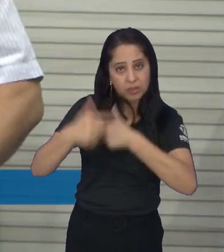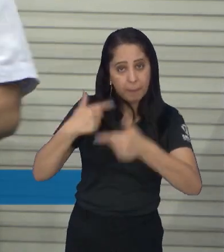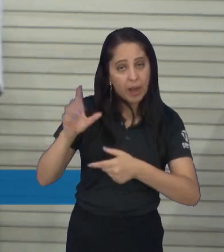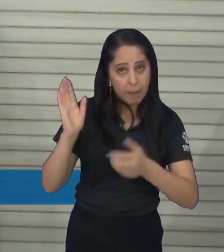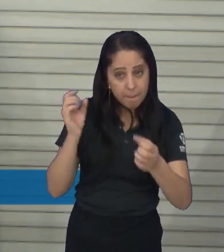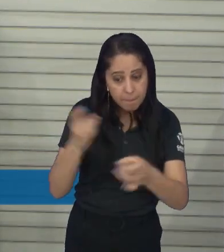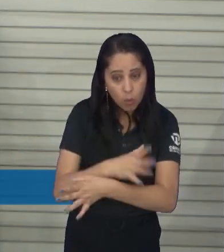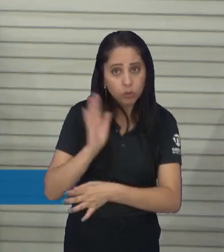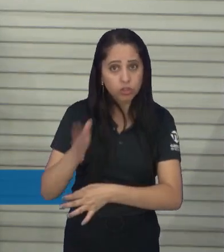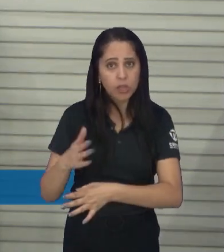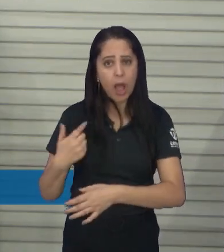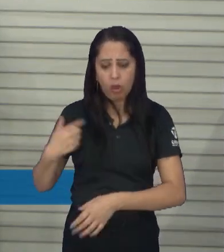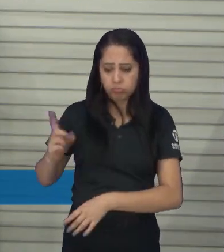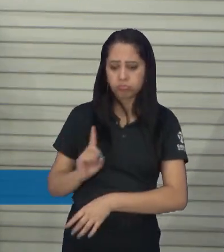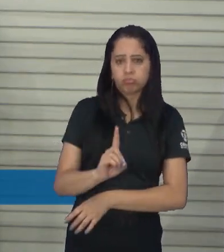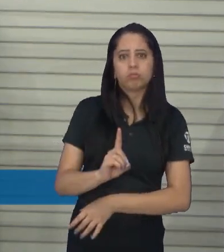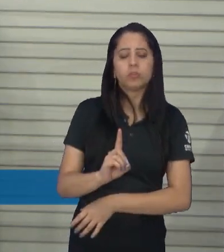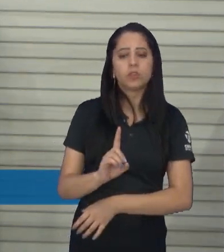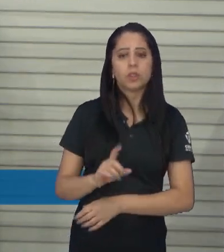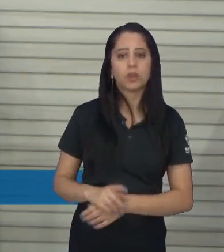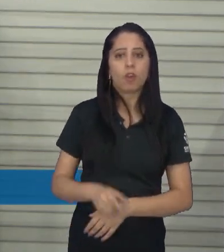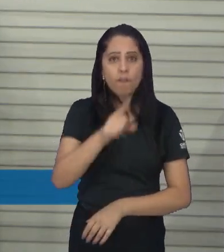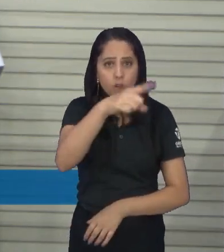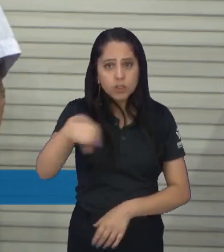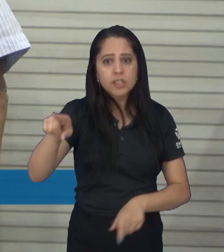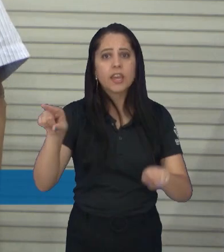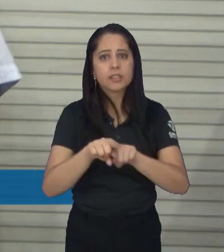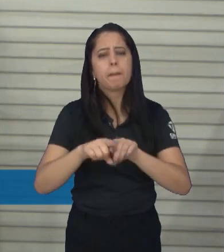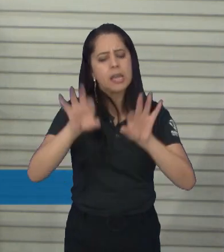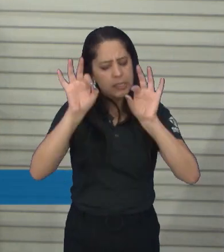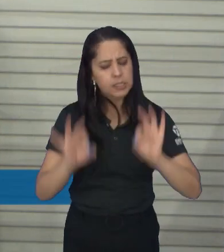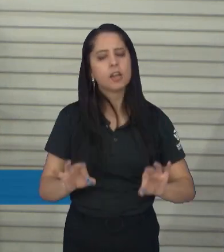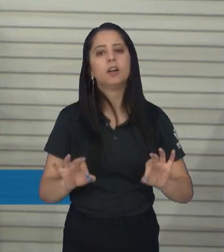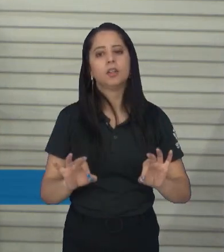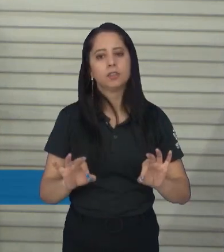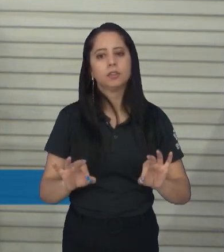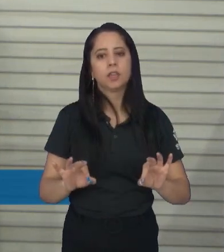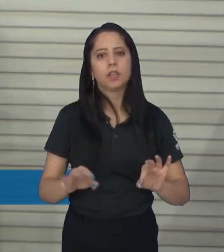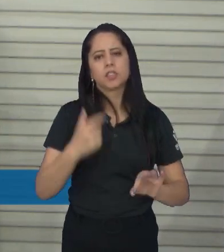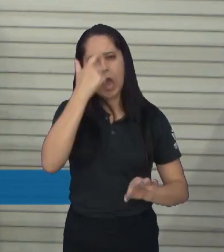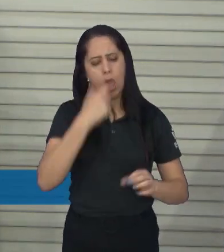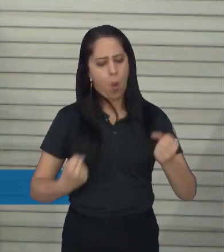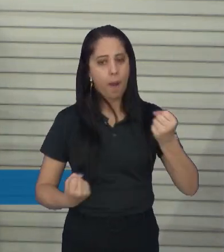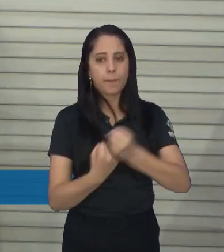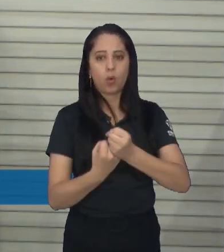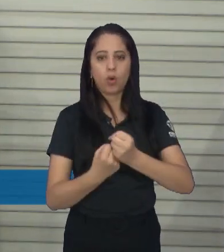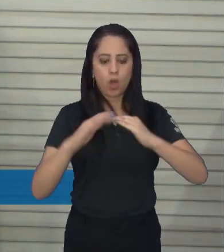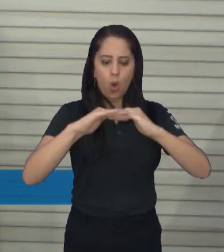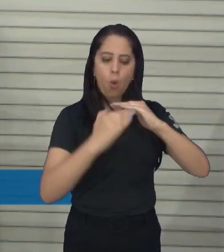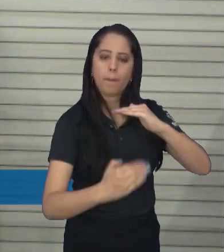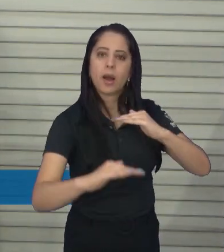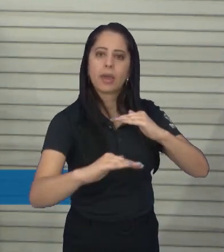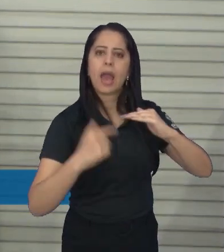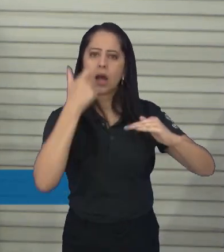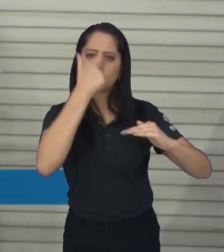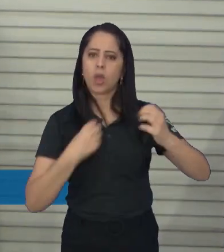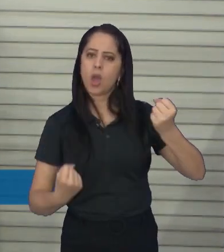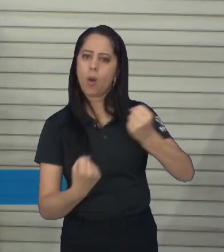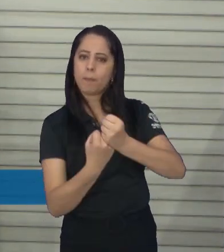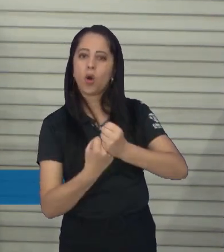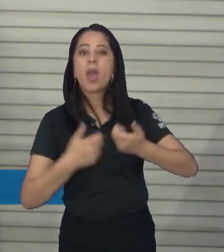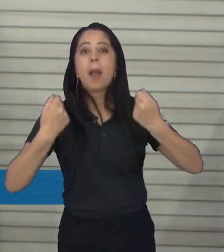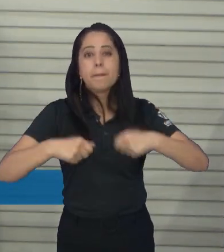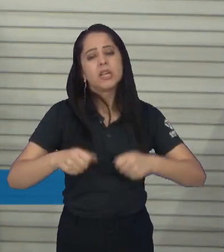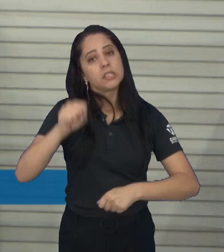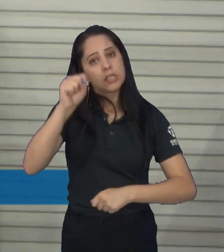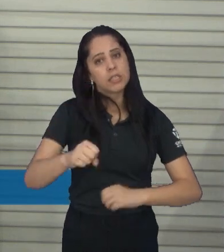contribuiu bastante para essa cidade então vocês podem ter certeza vai ter meu apoio vai até o meu apoio tem que fazer assim as